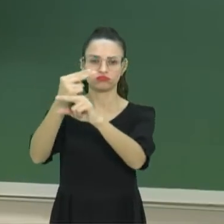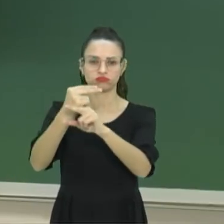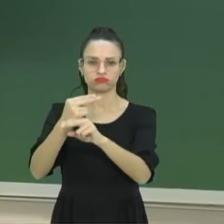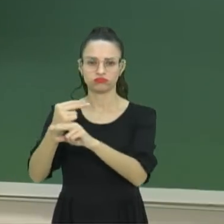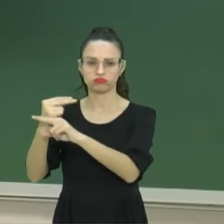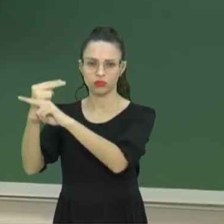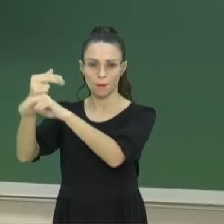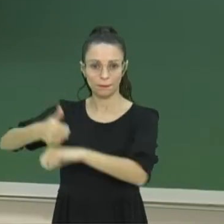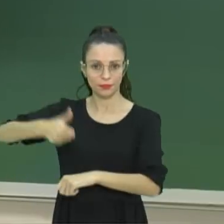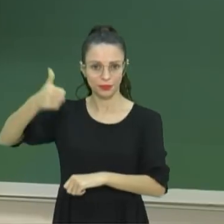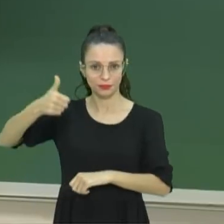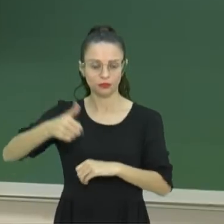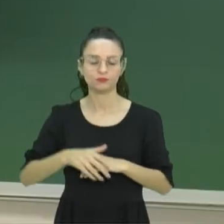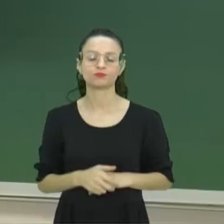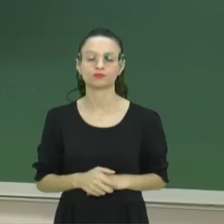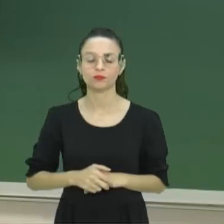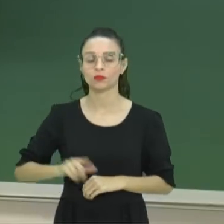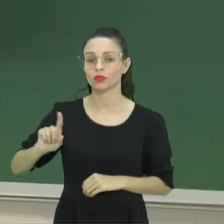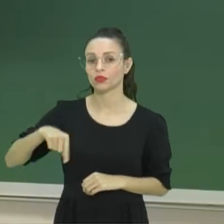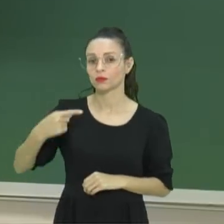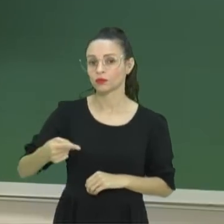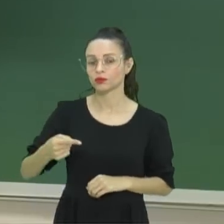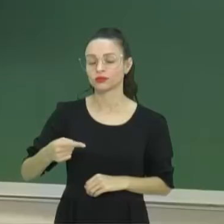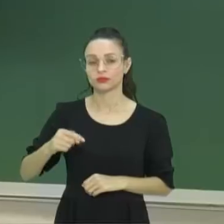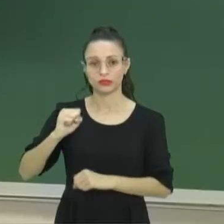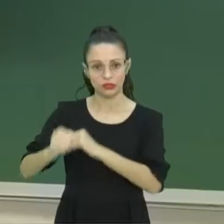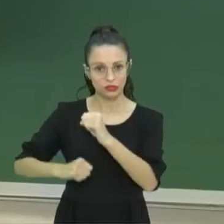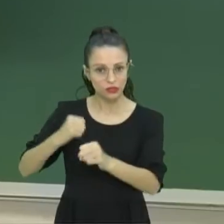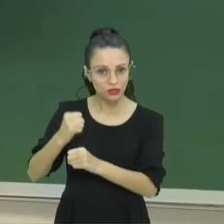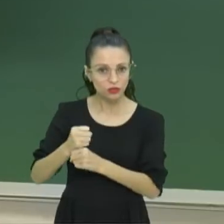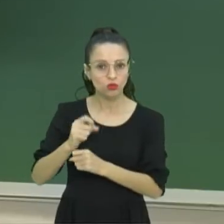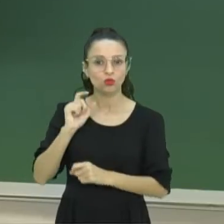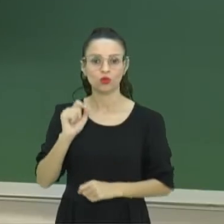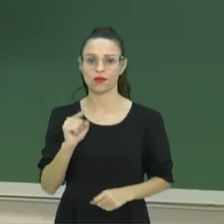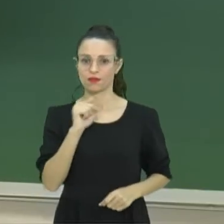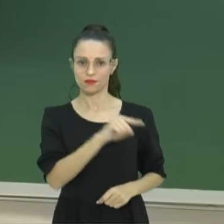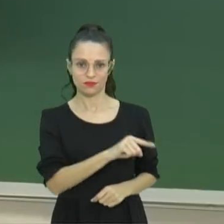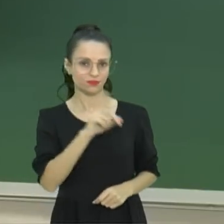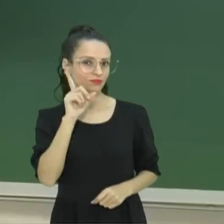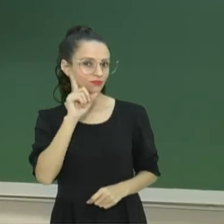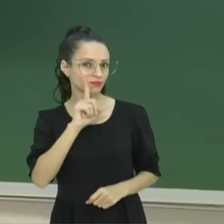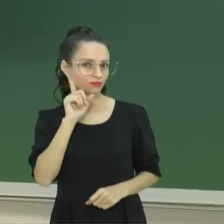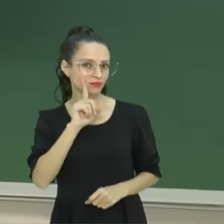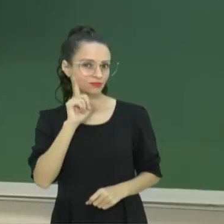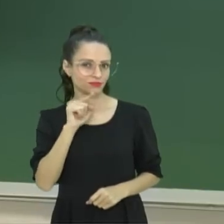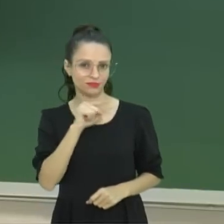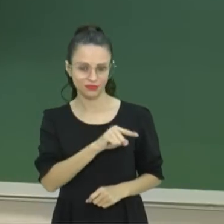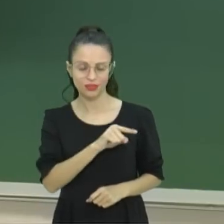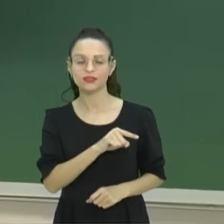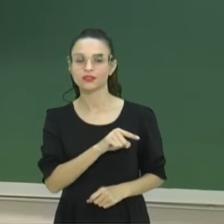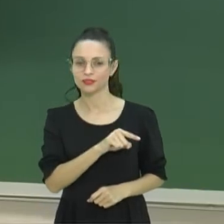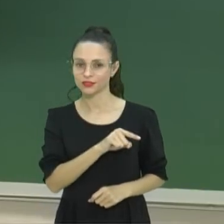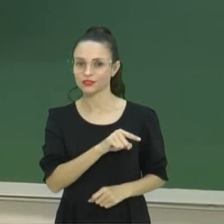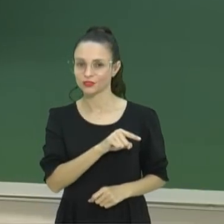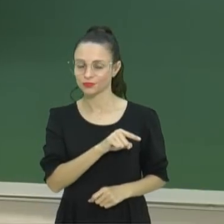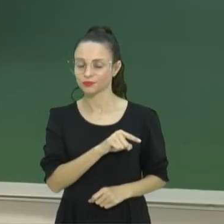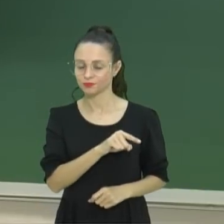colocado em órbita. Depois, no ano seguinte, os americanos, melhor dizendo aqui, né,